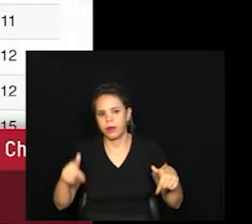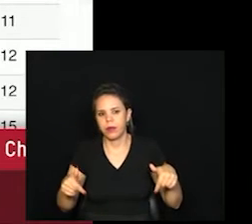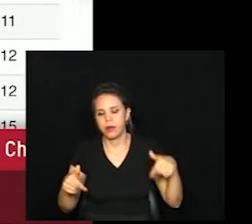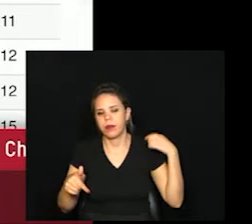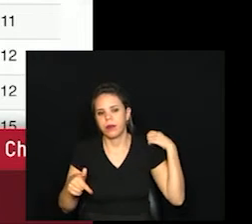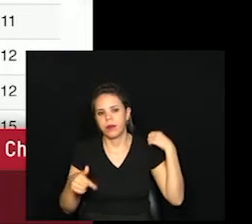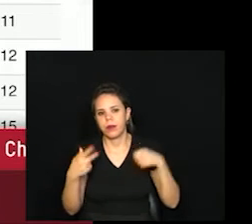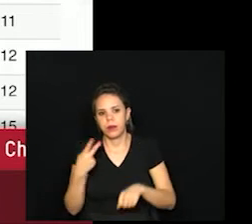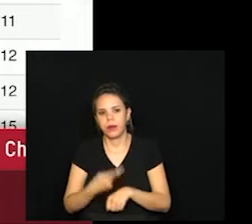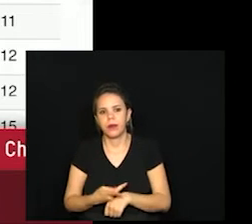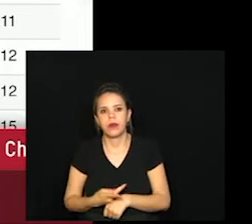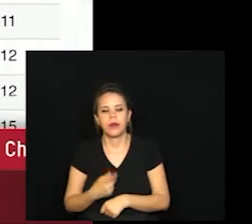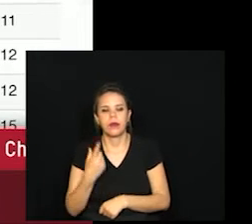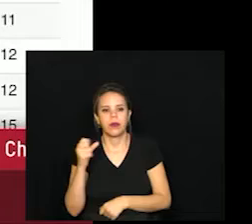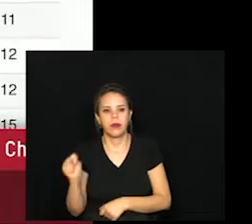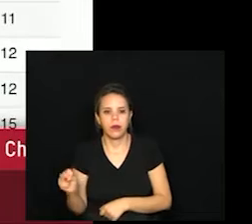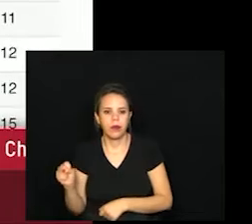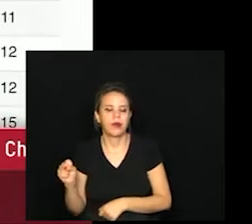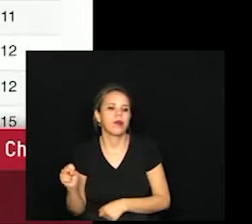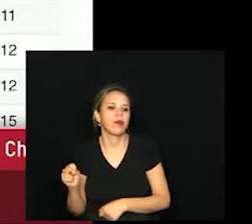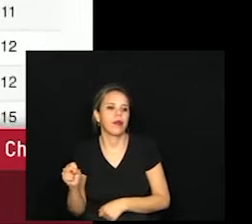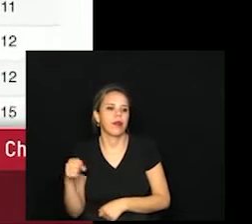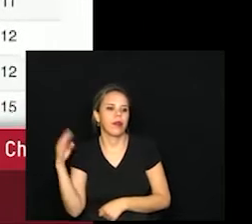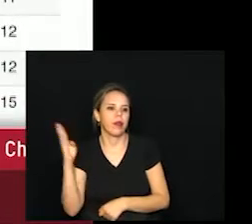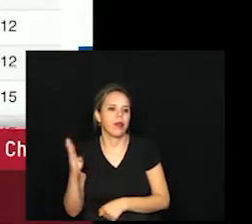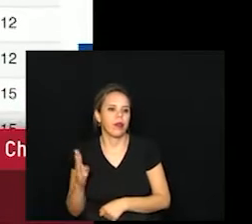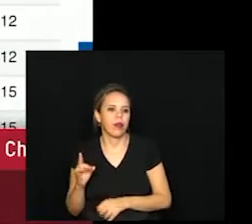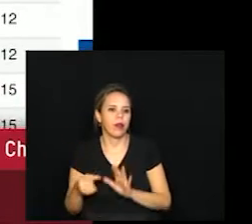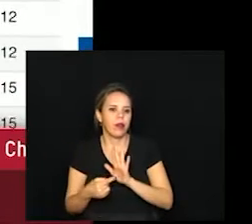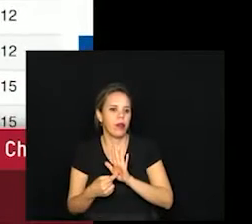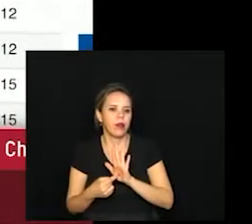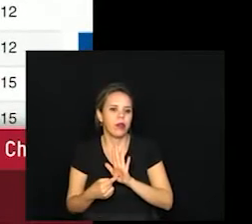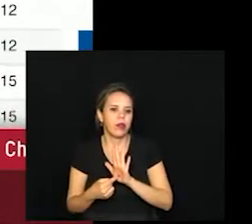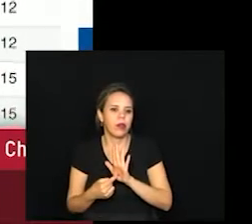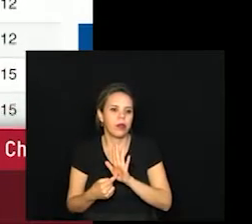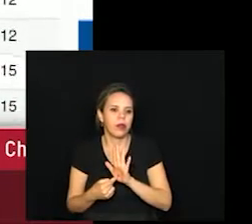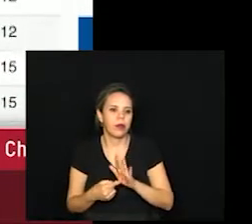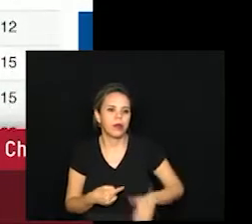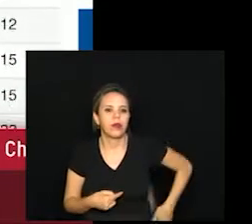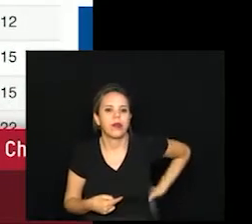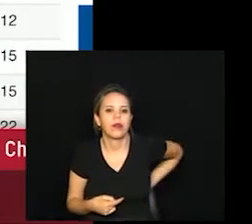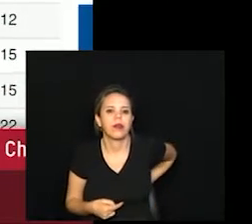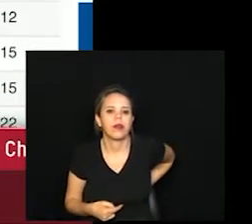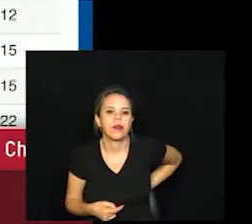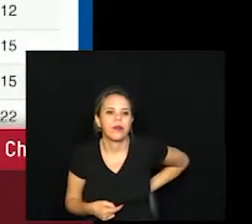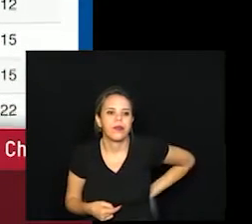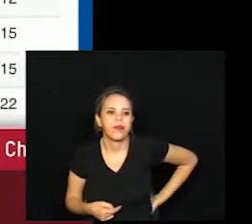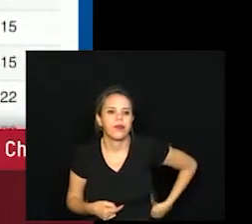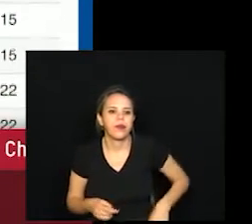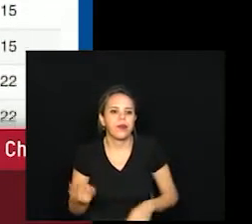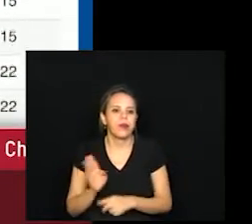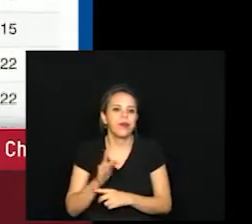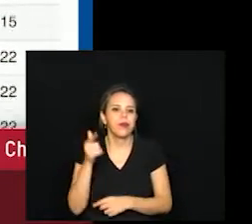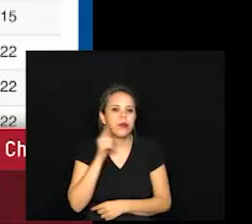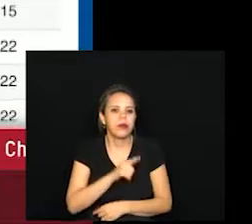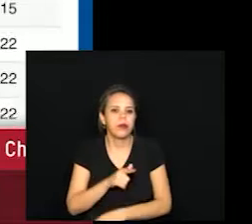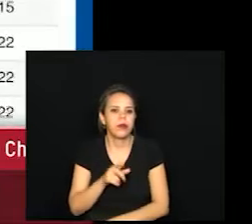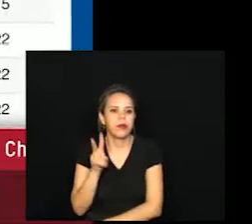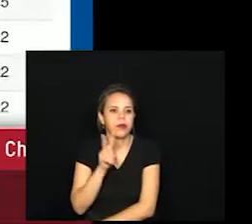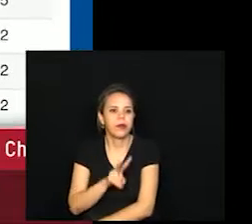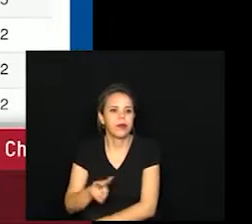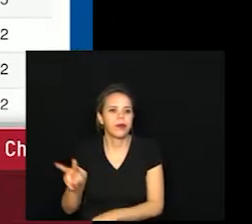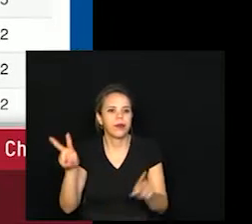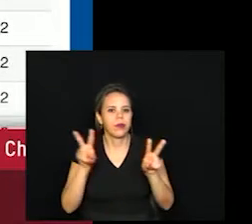4 de bronze, totalizando 18. E o Brasil aparece aqui embaixo do seu vídeo, ó, tô subindo agora a tela para você conseguir visualizar